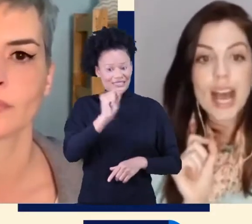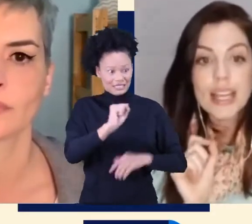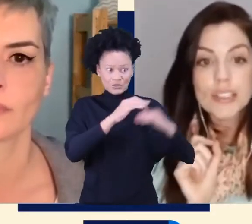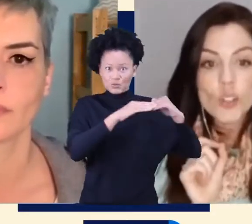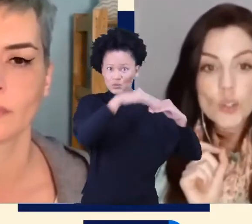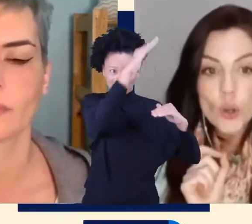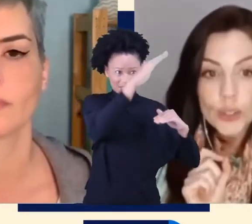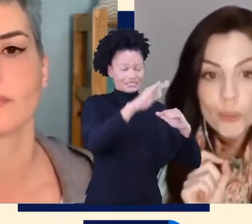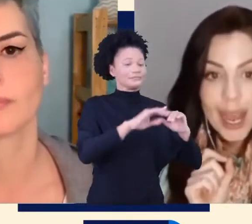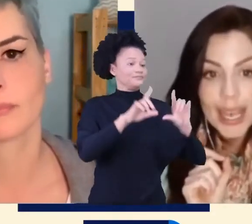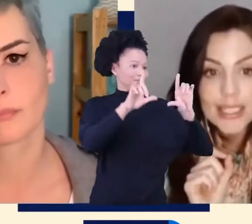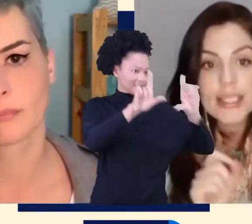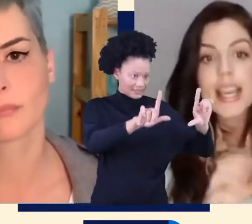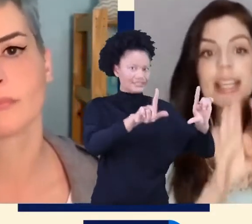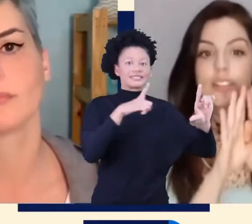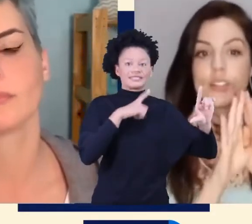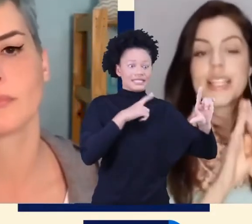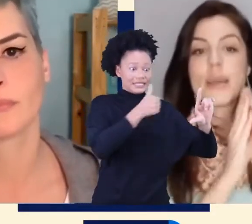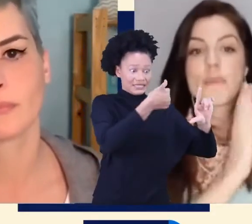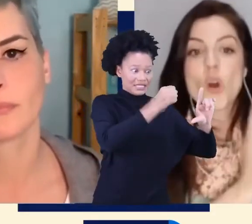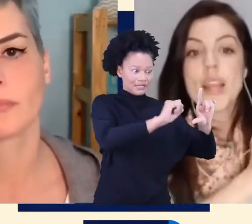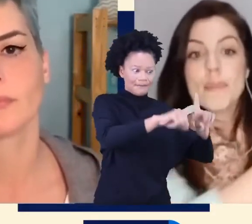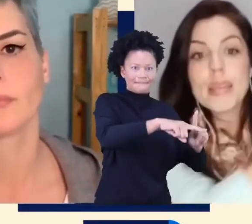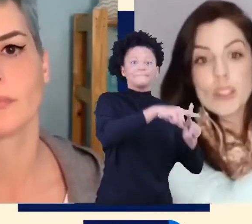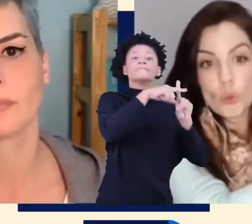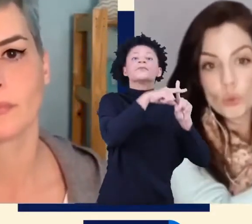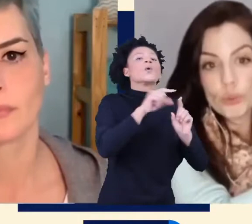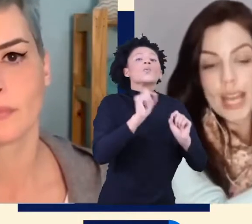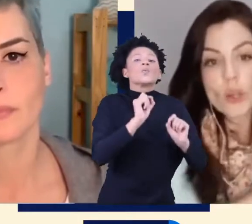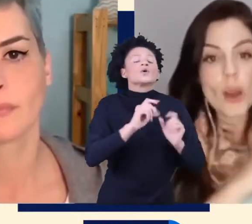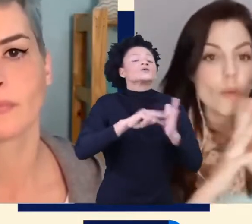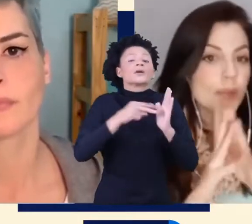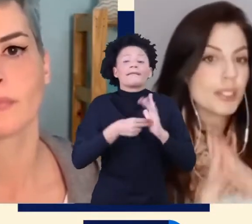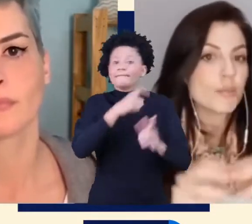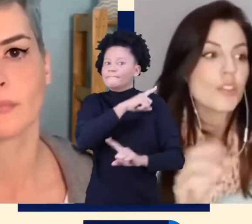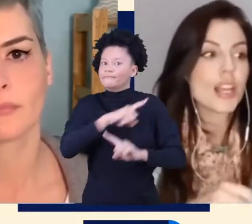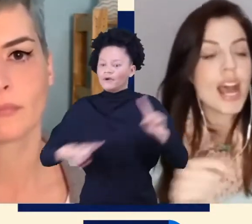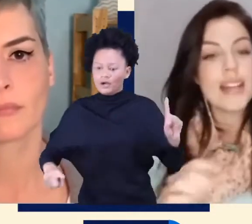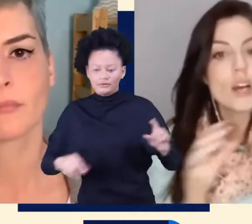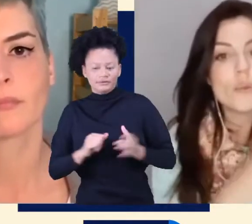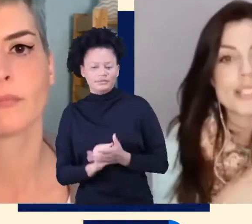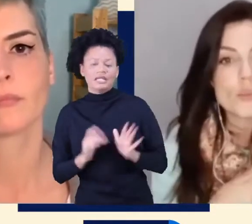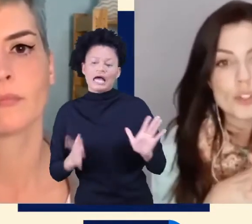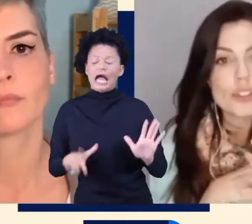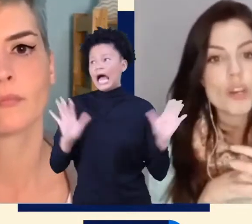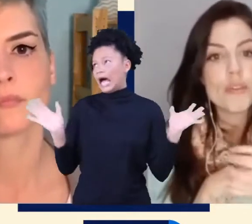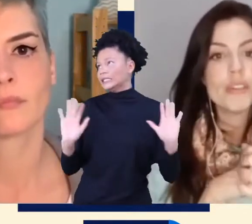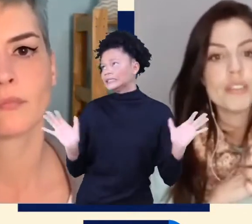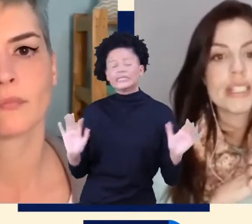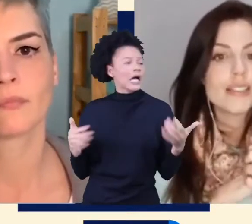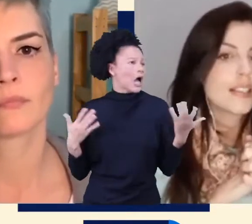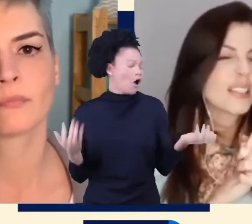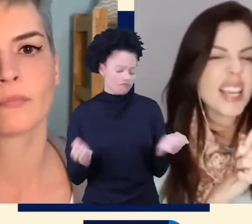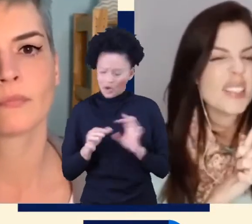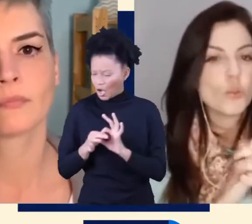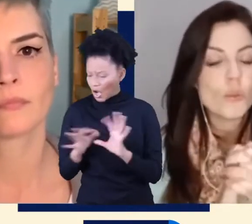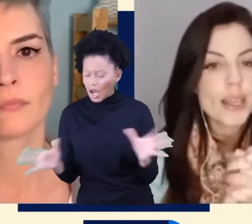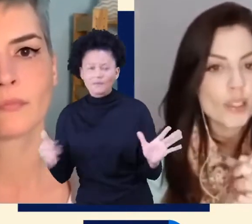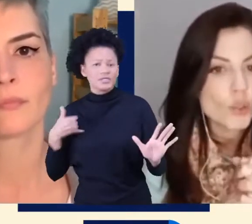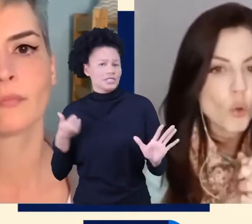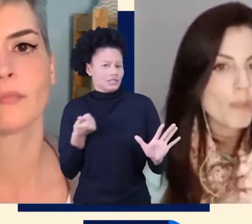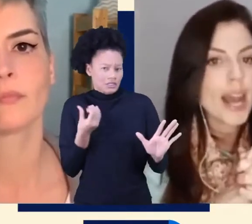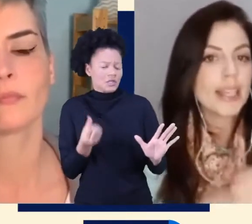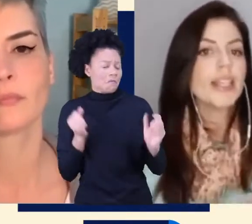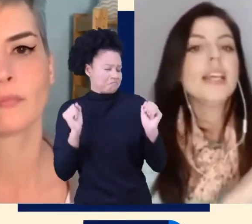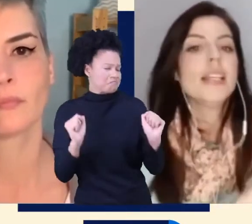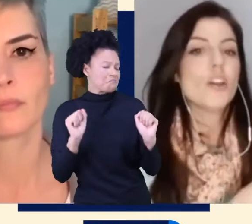lá tá 18 mais, quer dizer que é proibido, tá? Não é uma opção dizer, não, mas eu posso deixar meu filho tem 16, tudo bem,